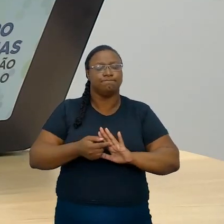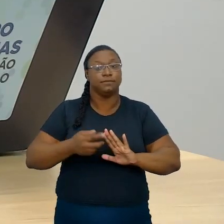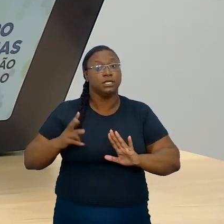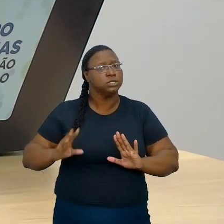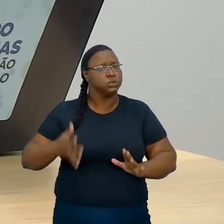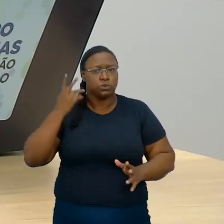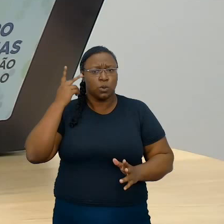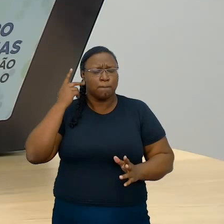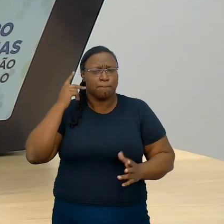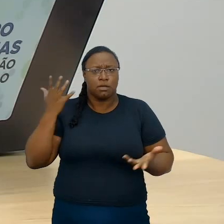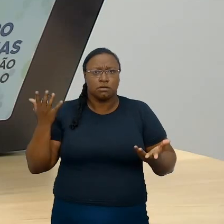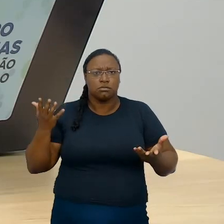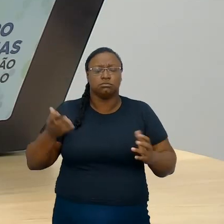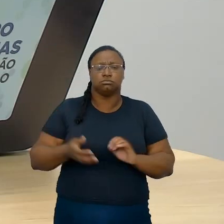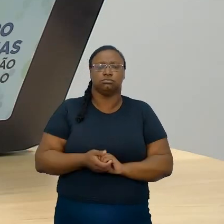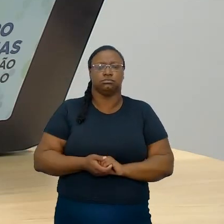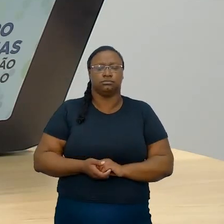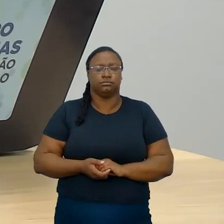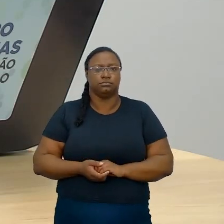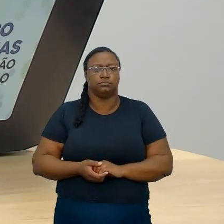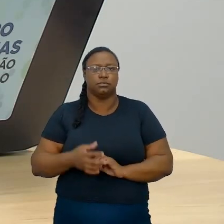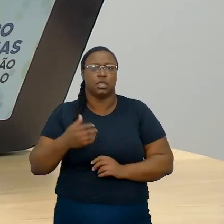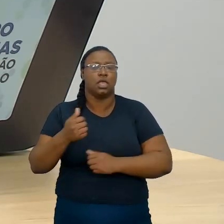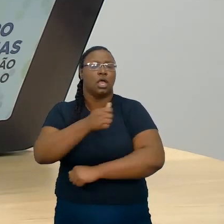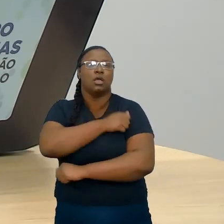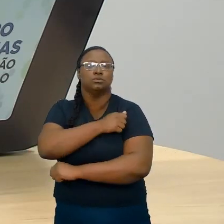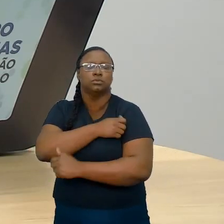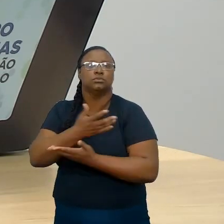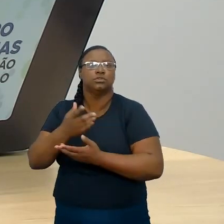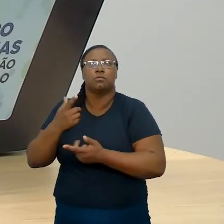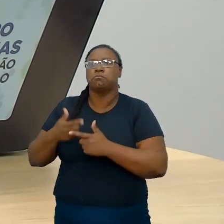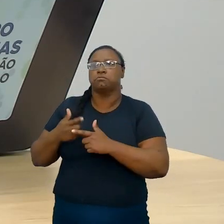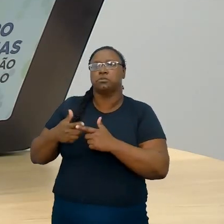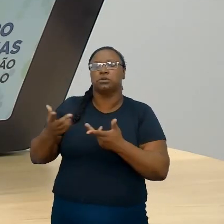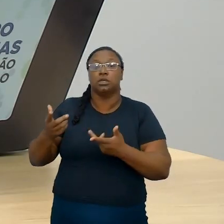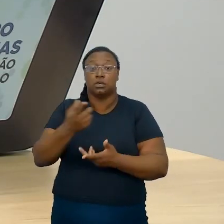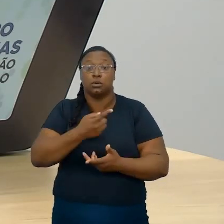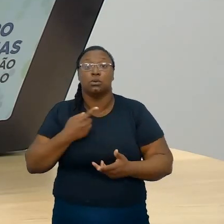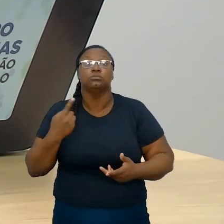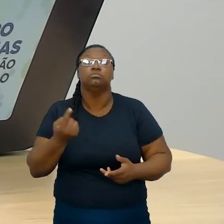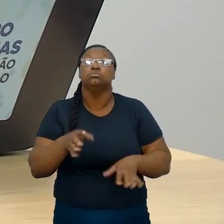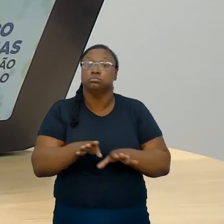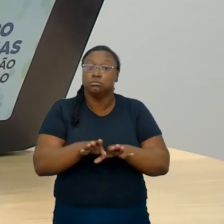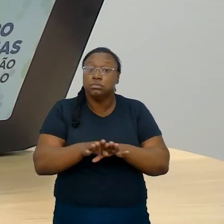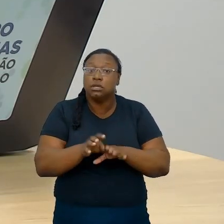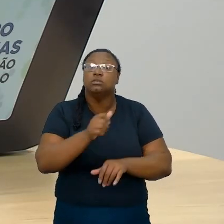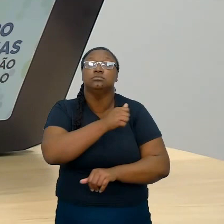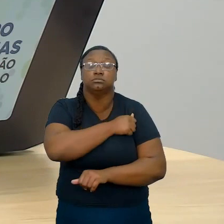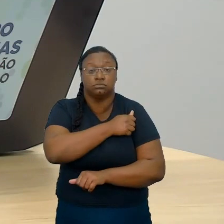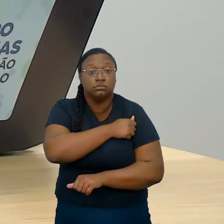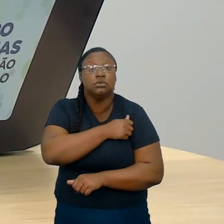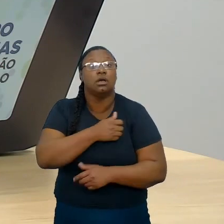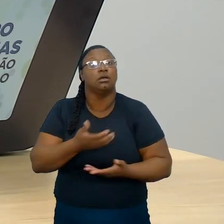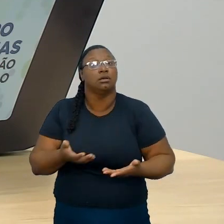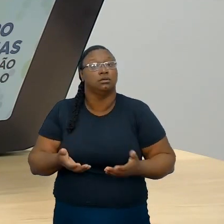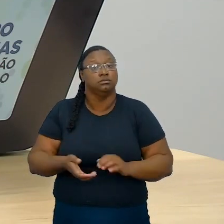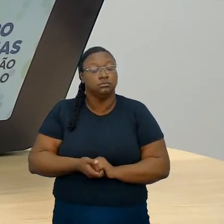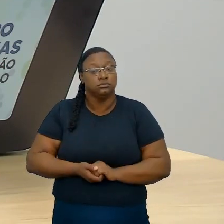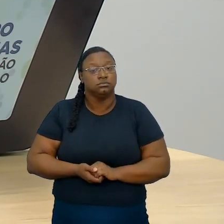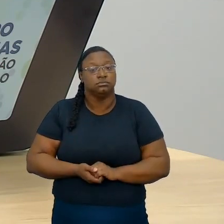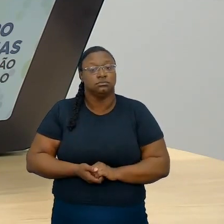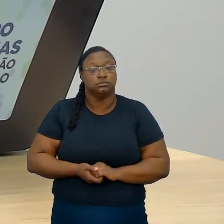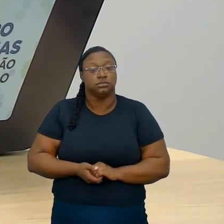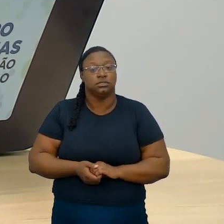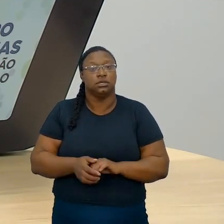né, também para o estudante. Por quê? Porque nós somos o espelho dos estudantes, né? Ou seja, tem muitos estudantes que ele se espelha